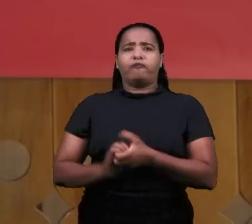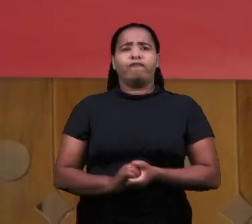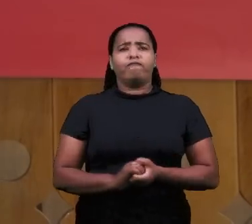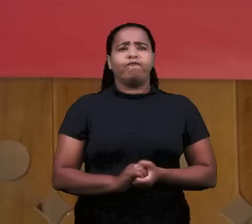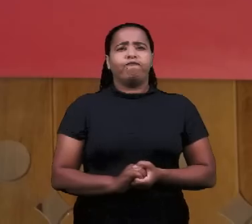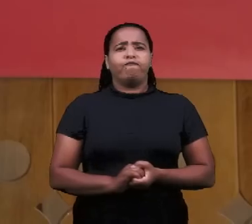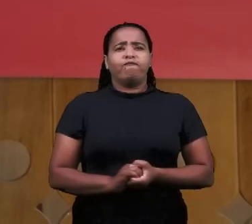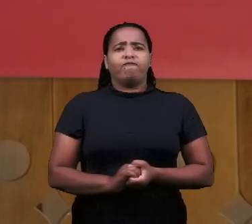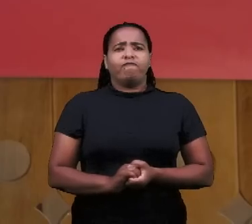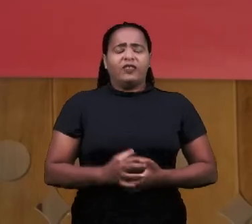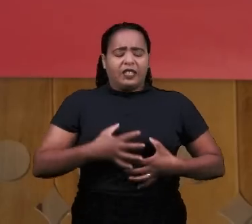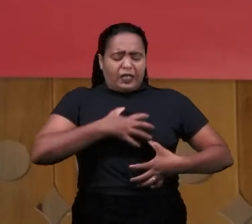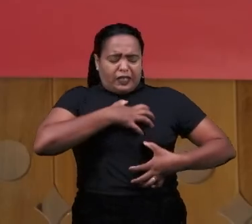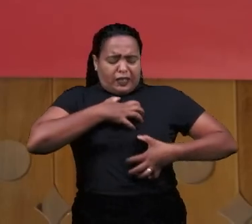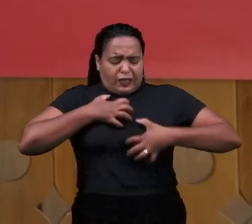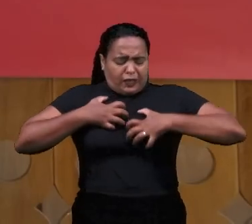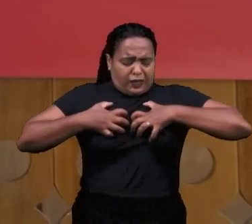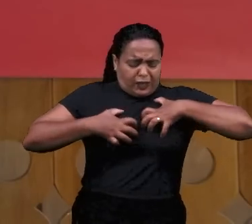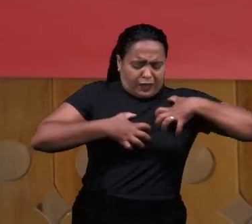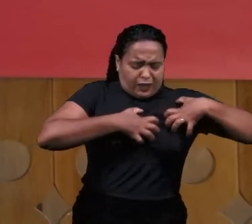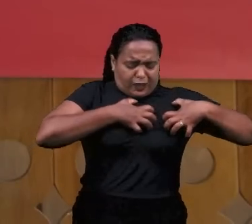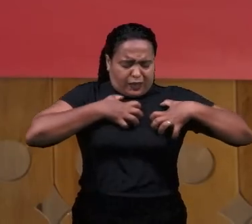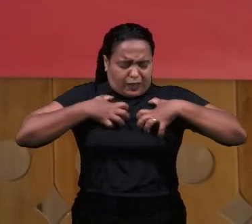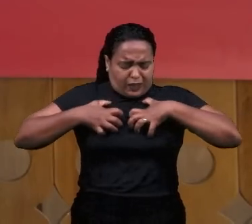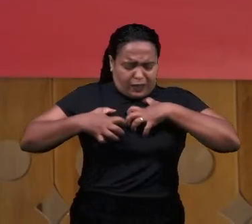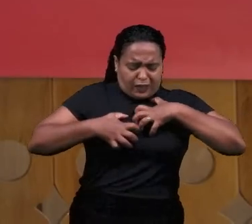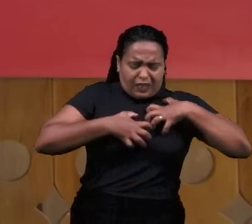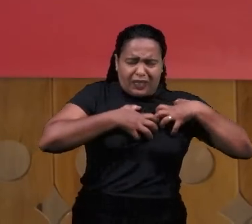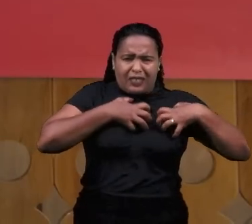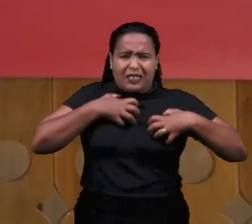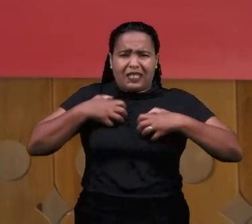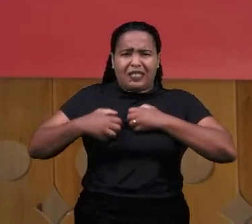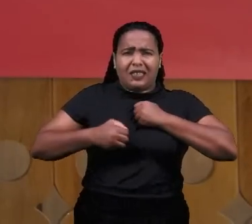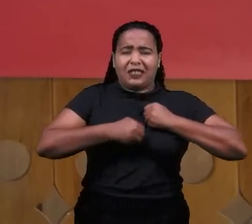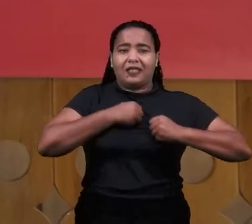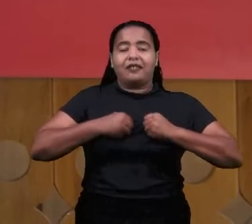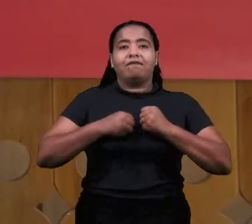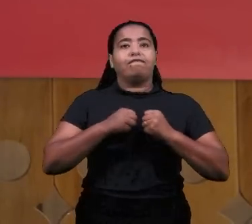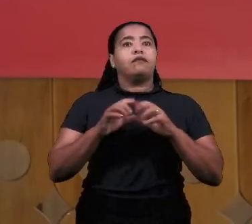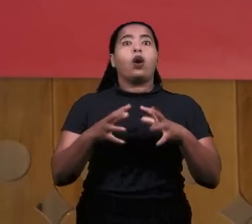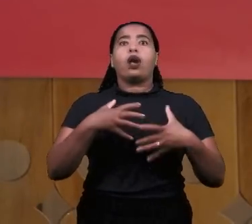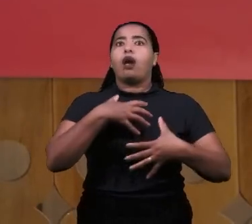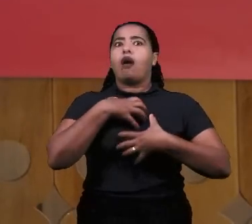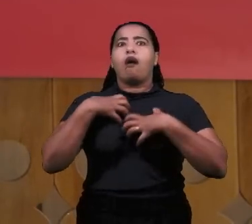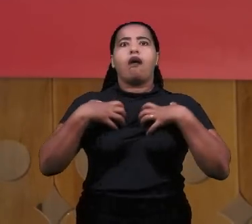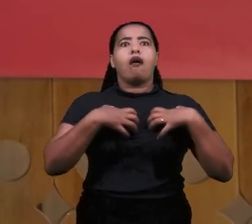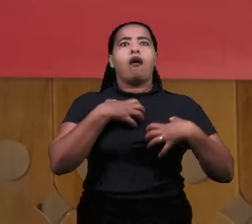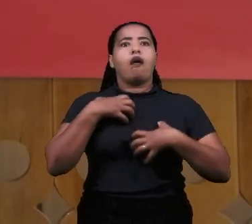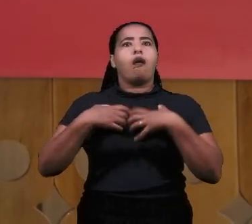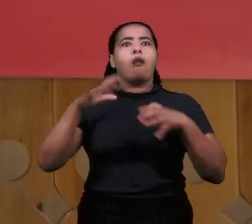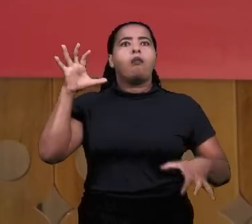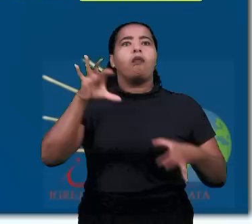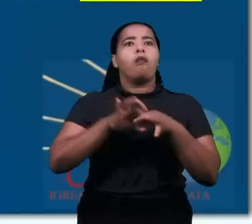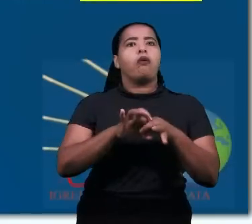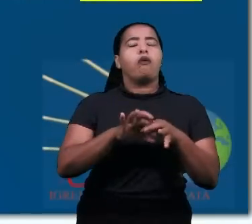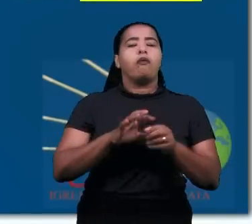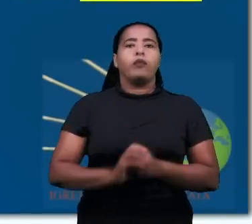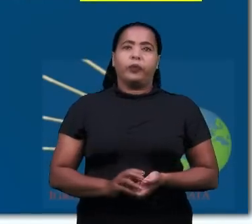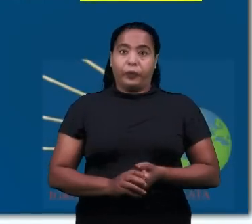amargura, outro perigo que está ligado a mágoas também. Em Hebreus 12, verso